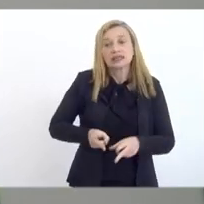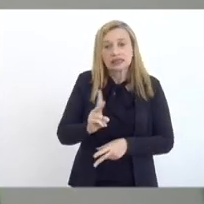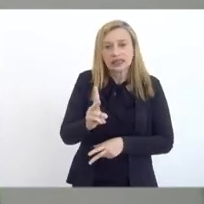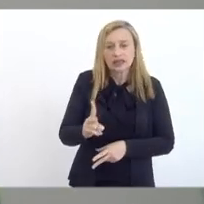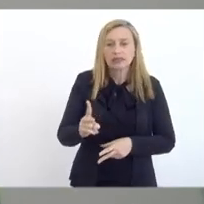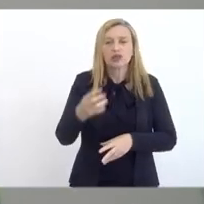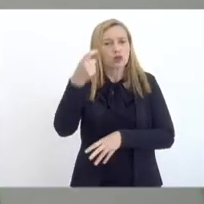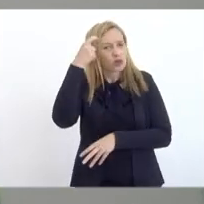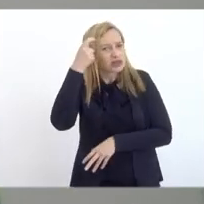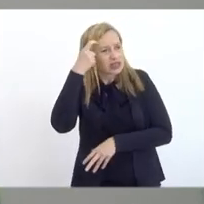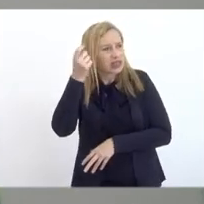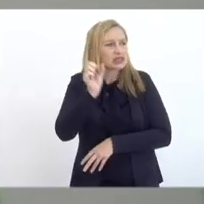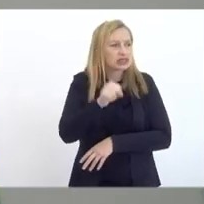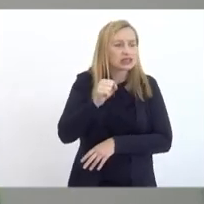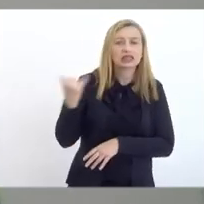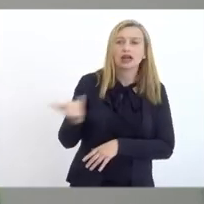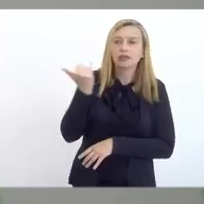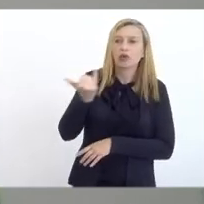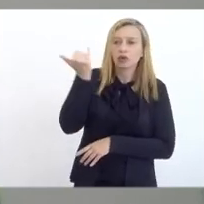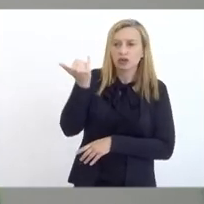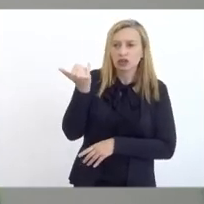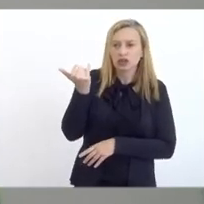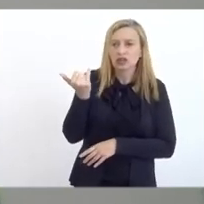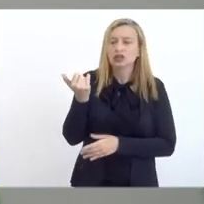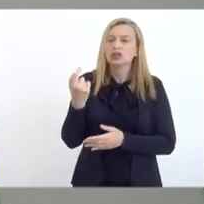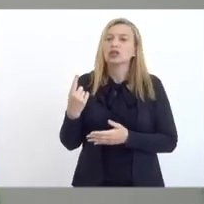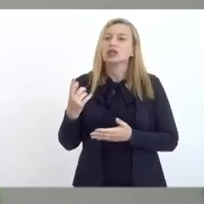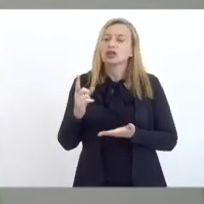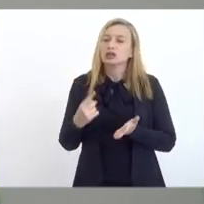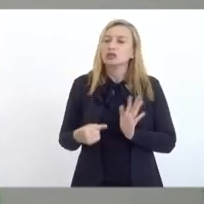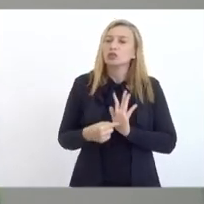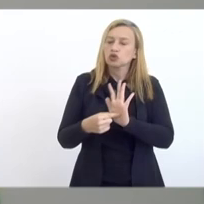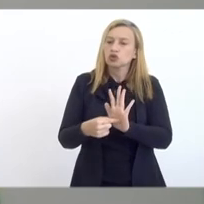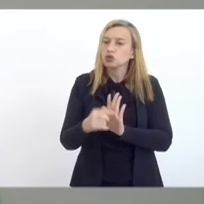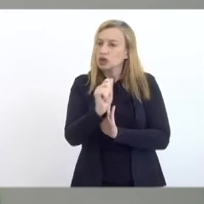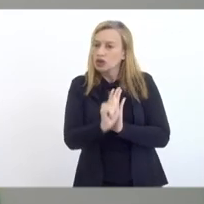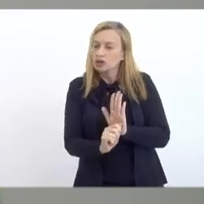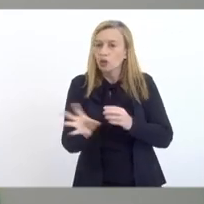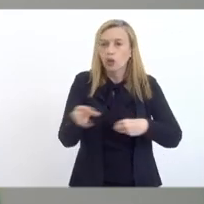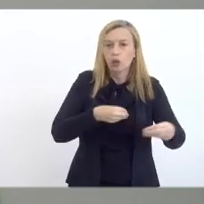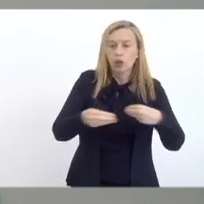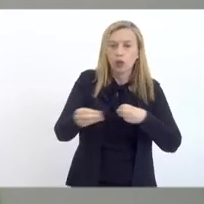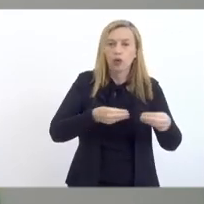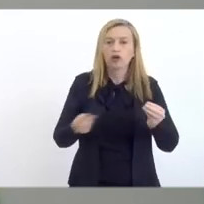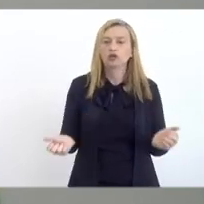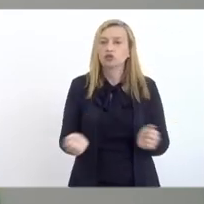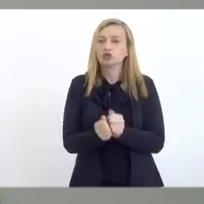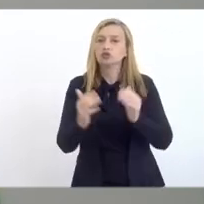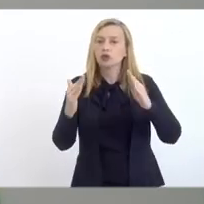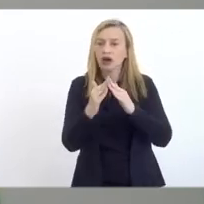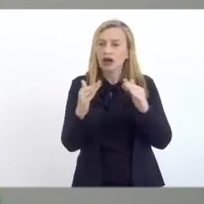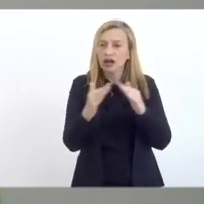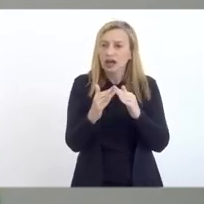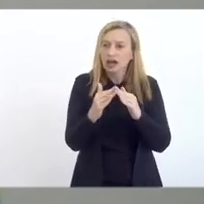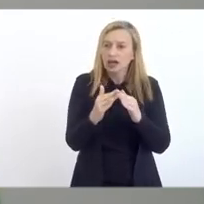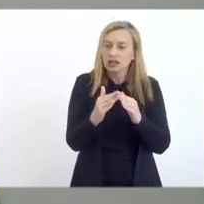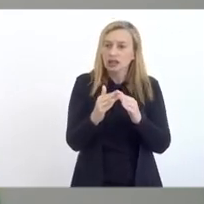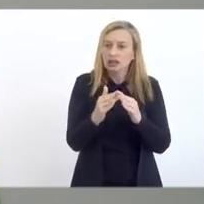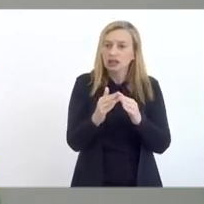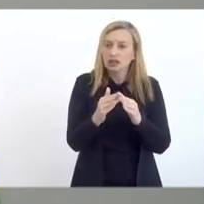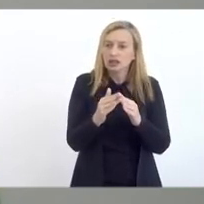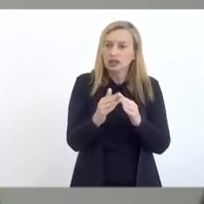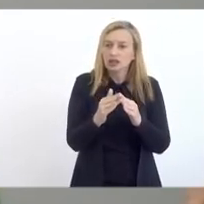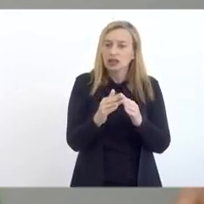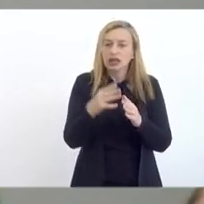gente teve ciência da importância, e isso se comprovou ali na redação e na articulação aqui com essa casa, de que a conta não está